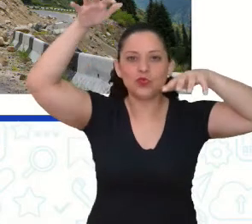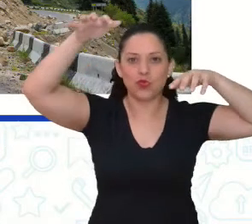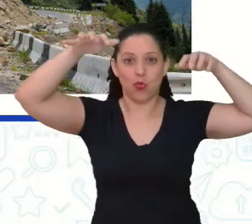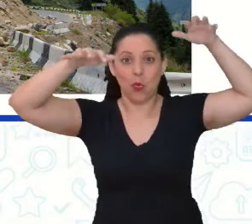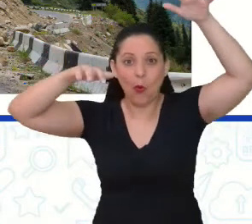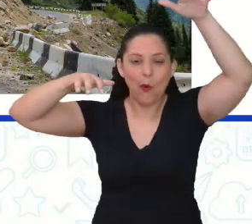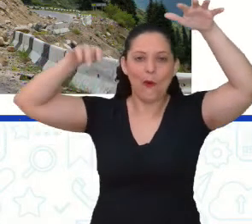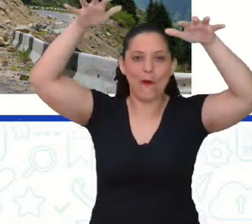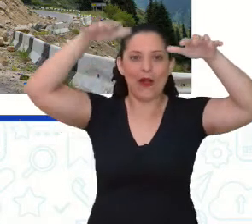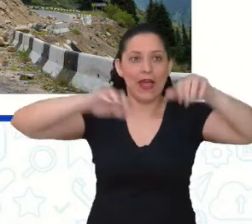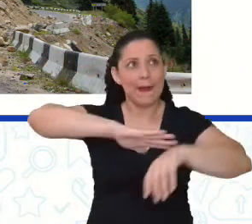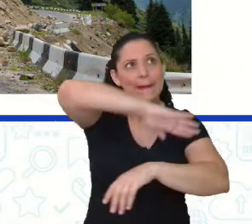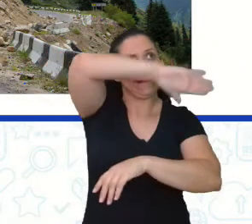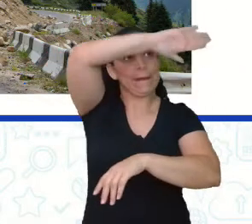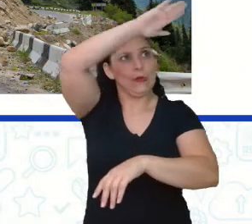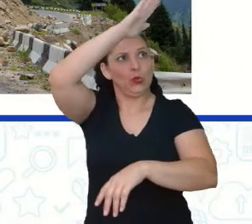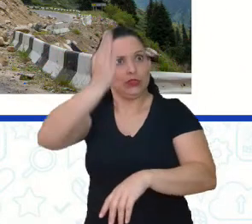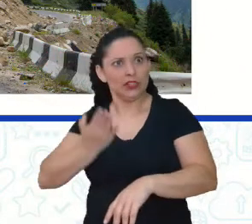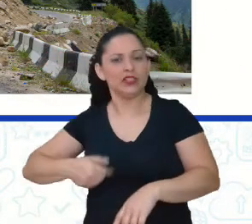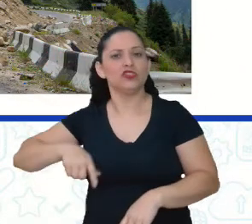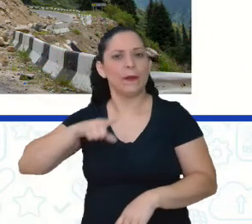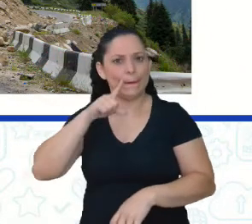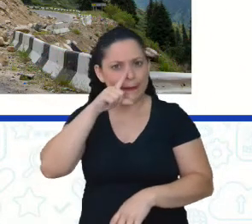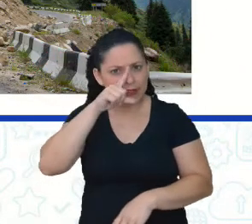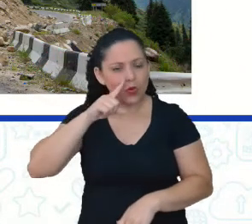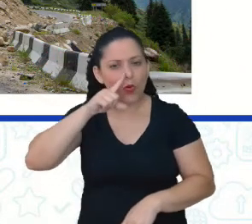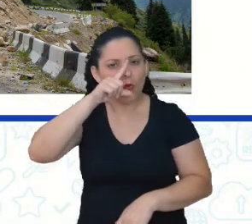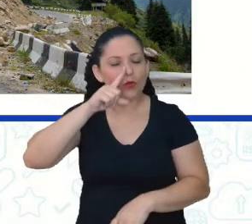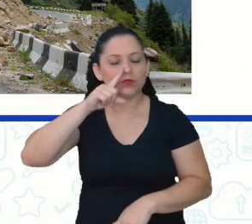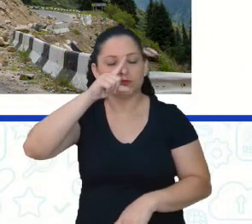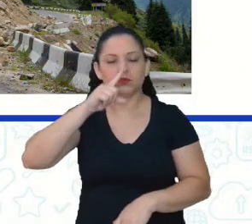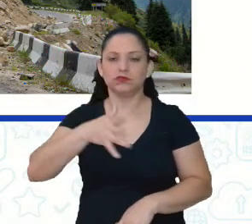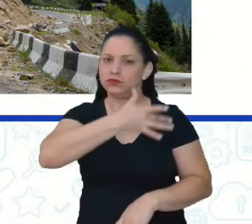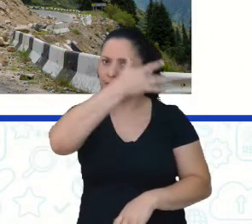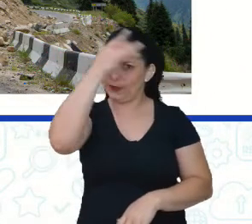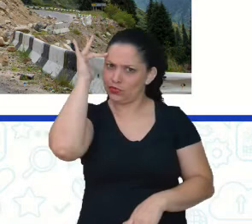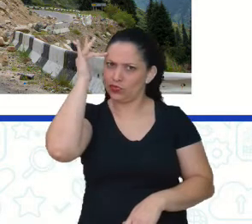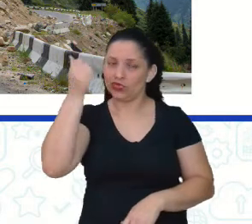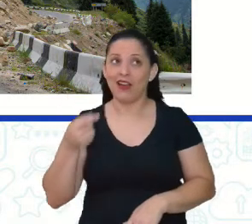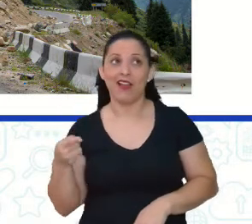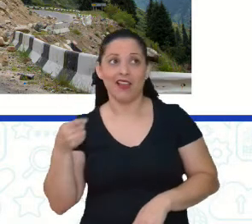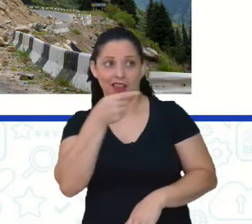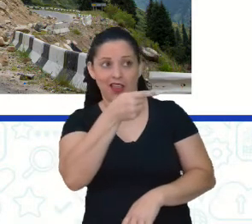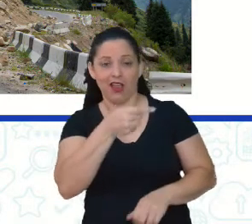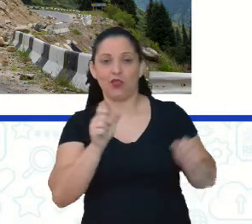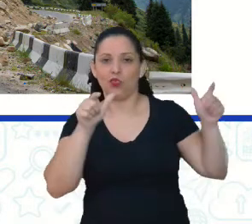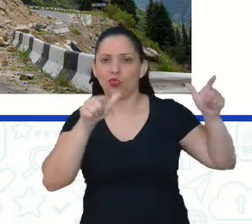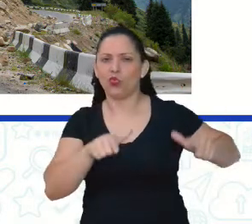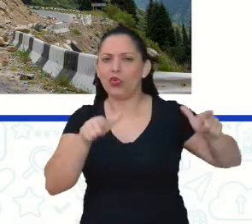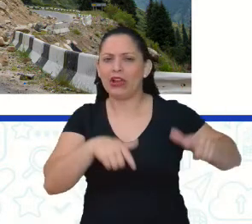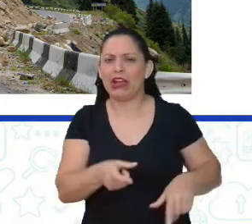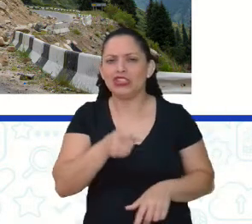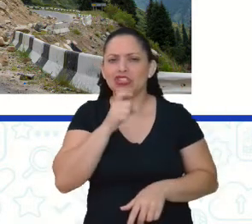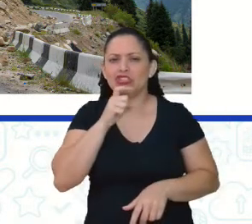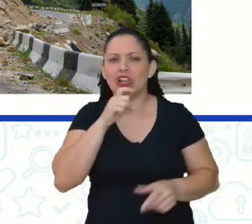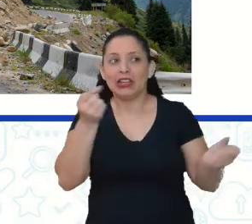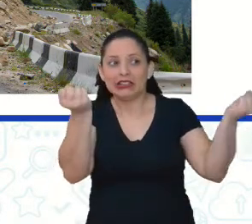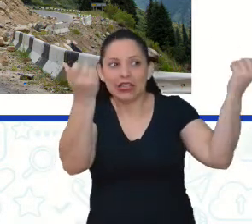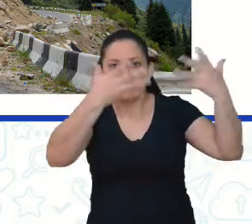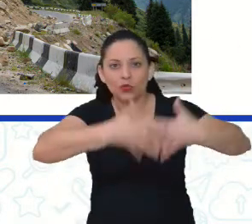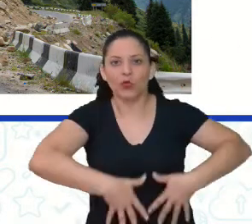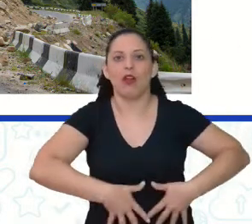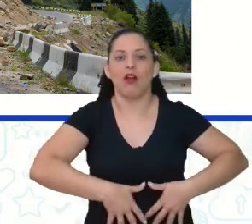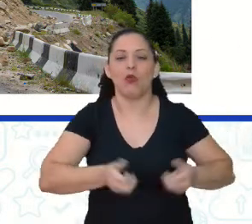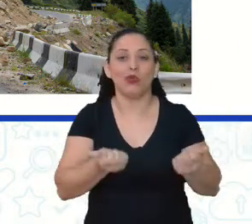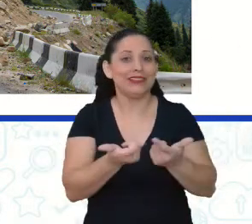são montanhas bastante perigosas para nós seres humanos, porque ali é um ambiente um ambiente natural, né, onde